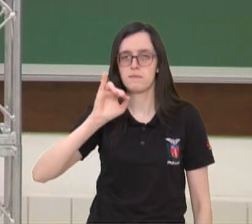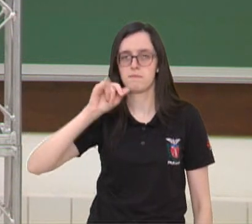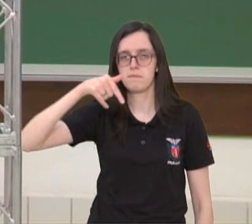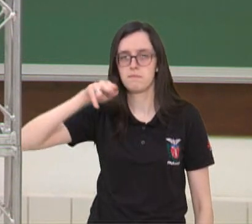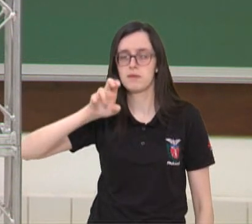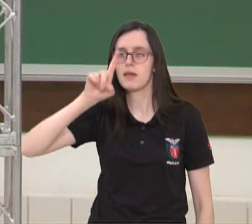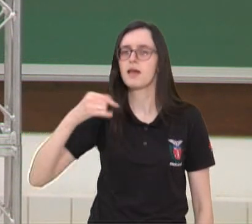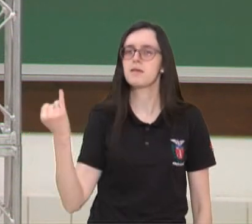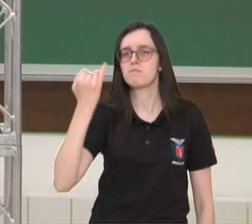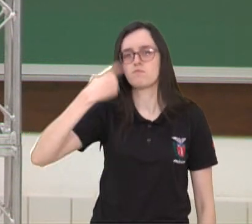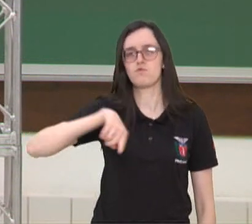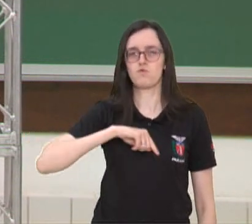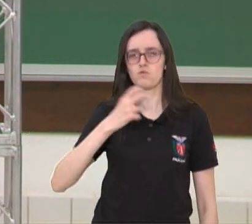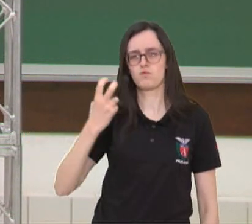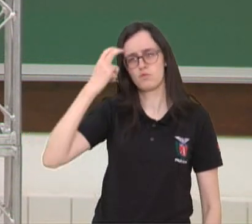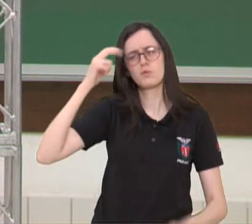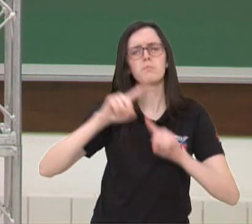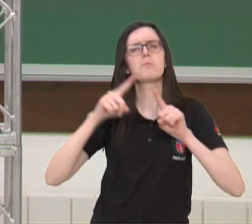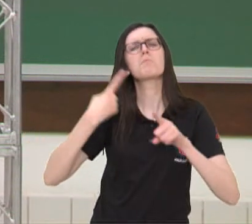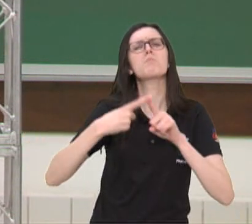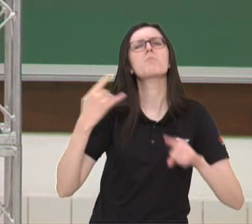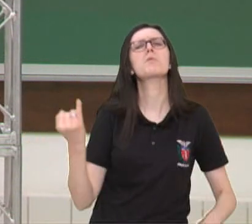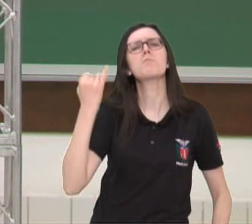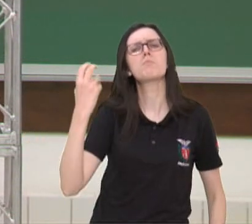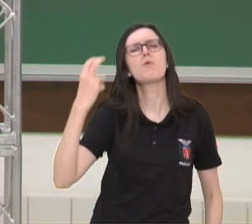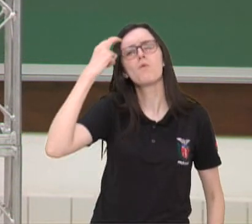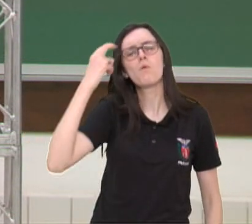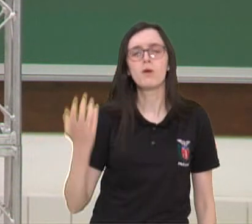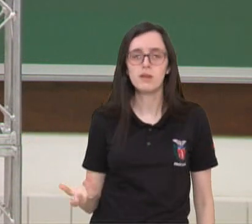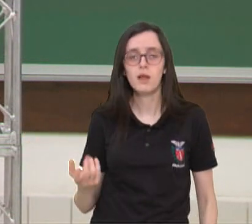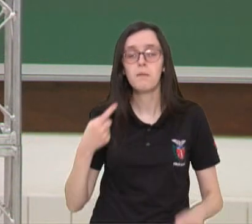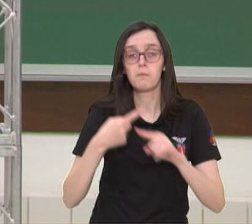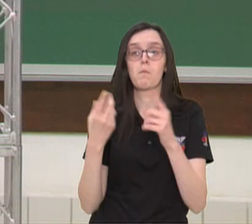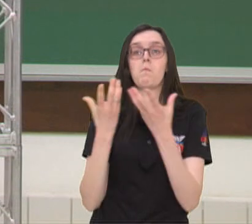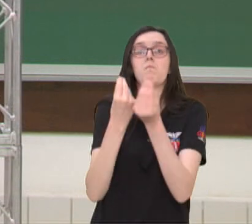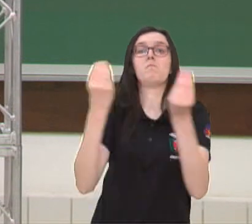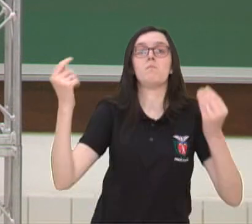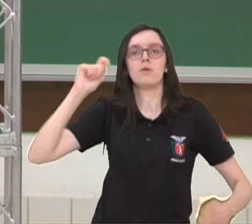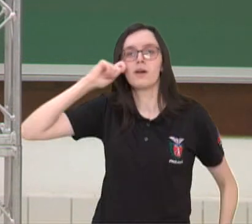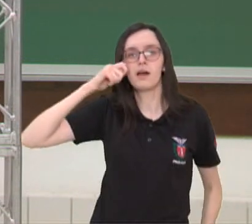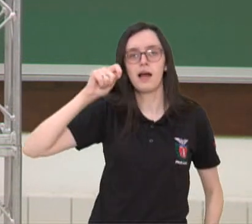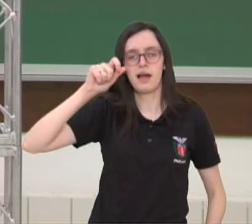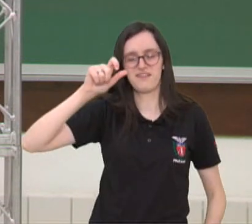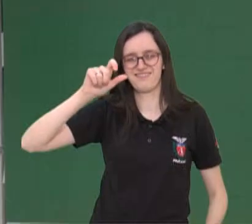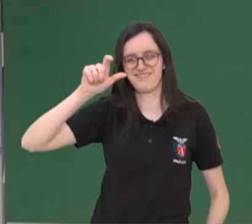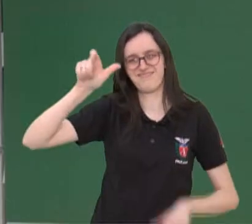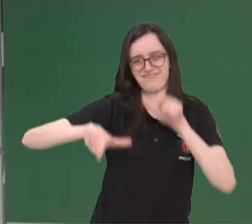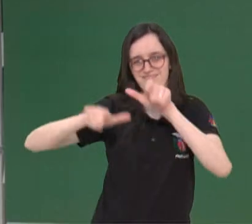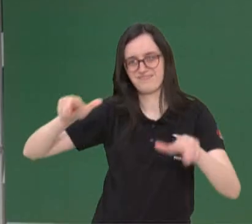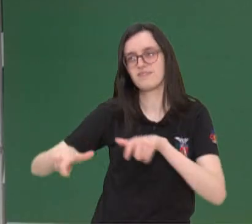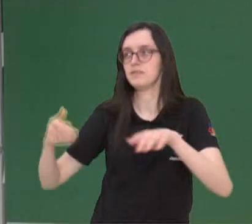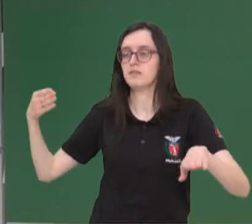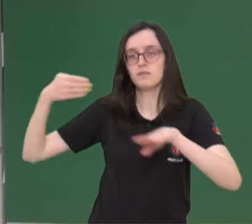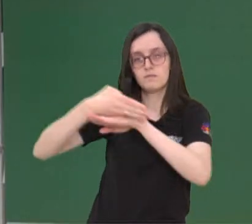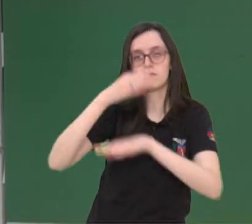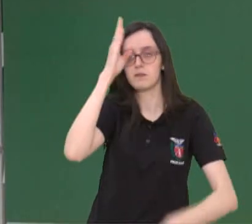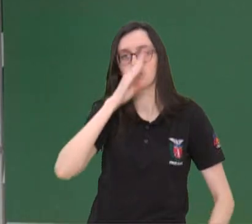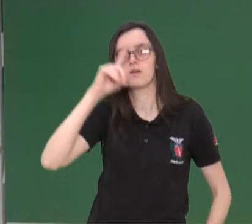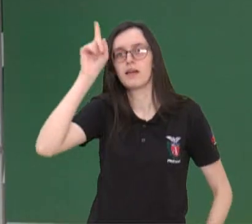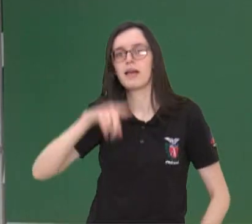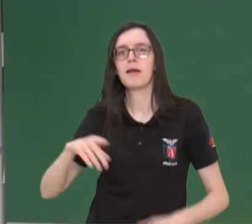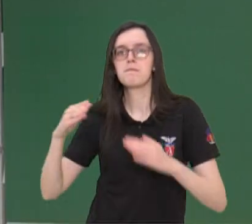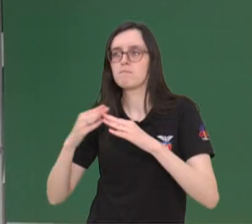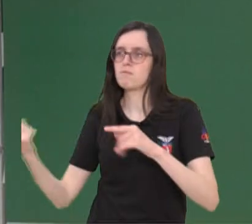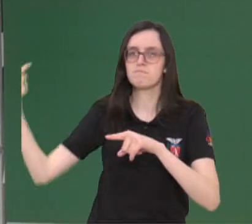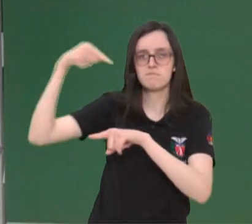cultura. Por que é importante para a nossa cultura? Ora, porque muitos dos africanos que vieram para o Brasil como